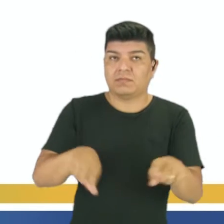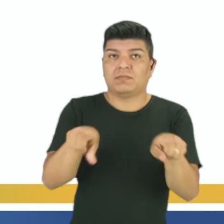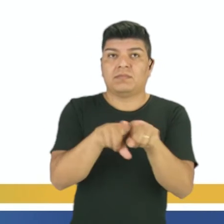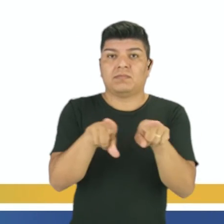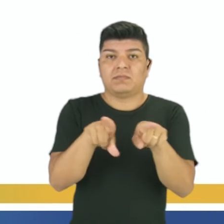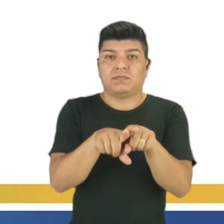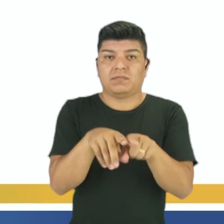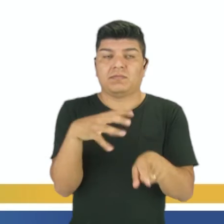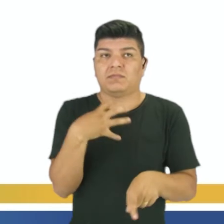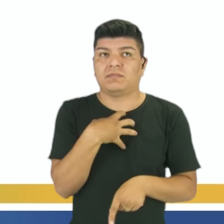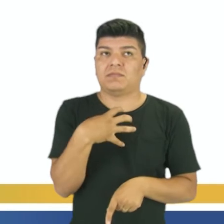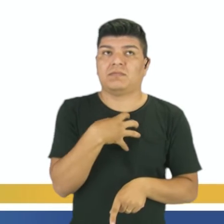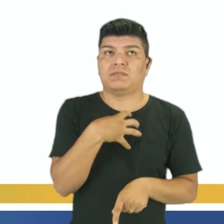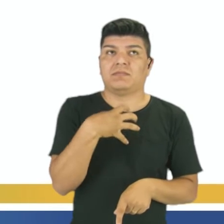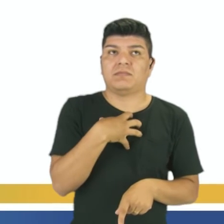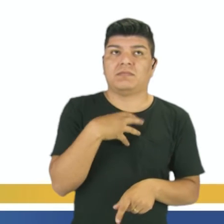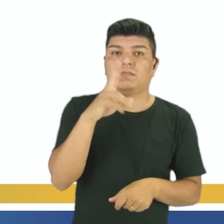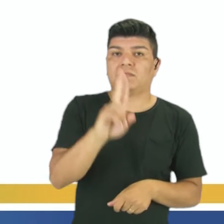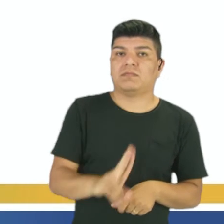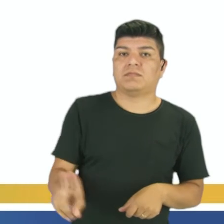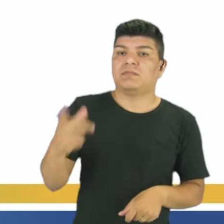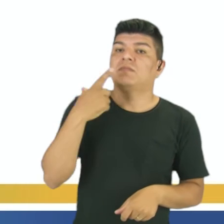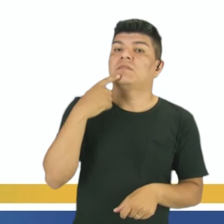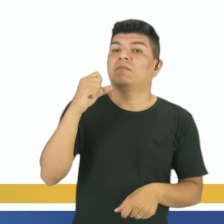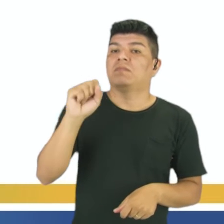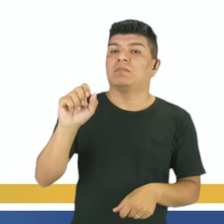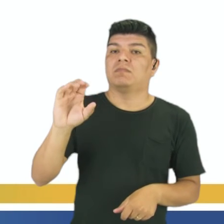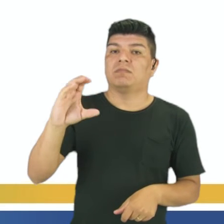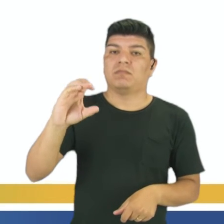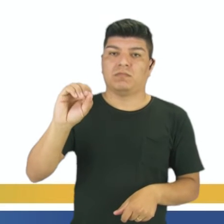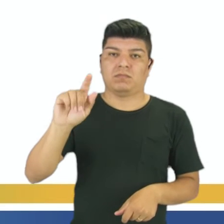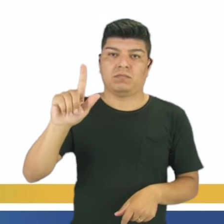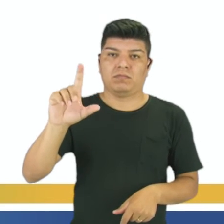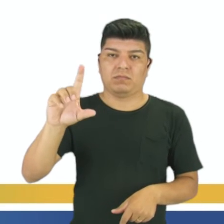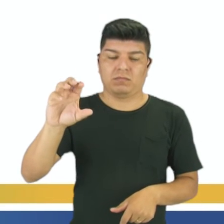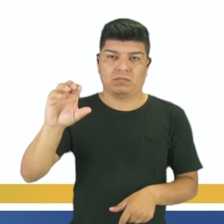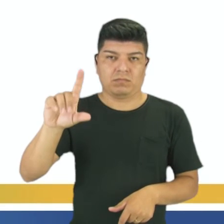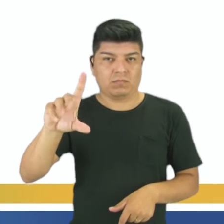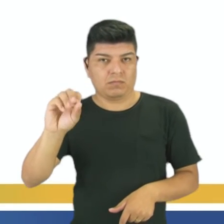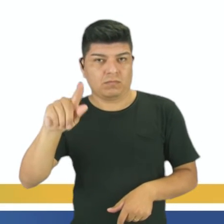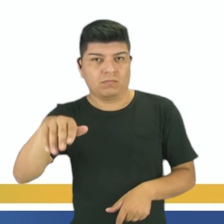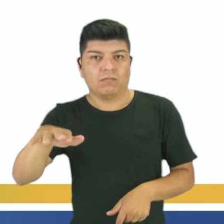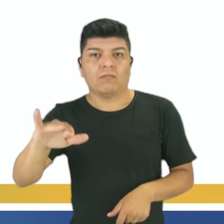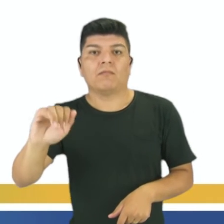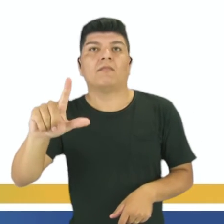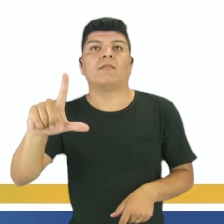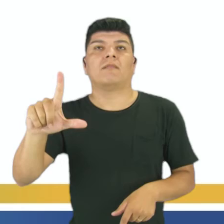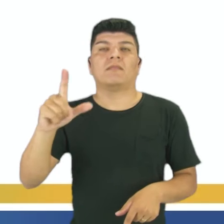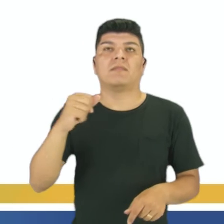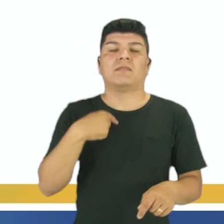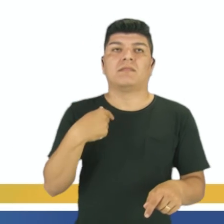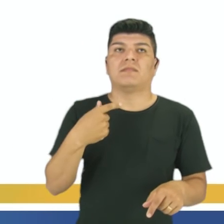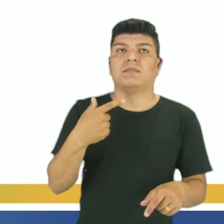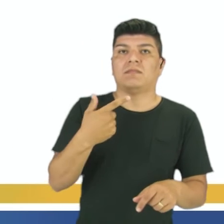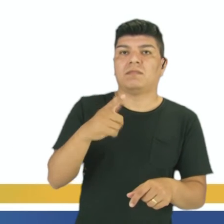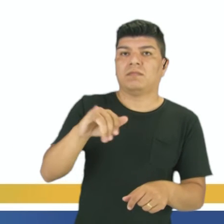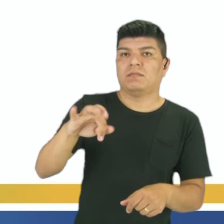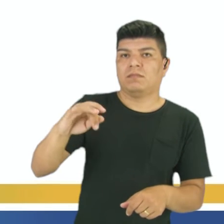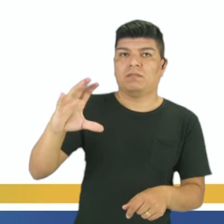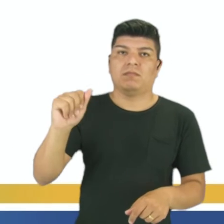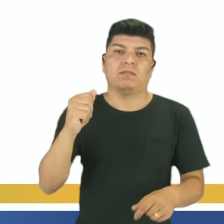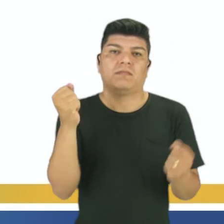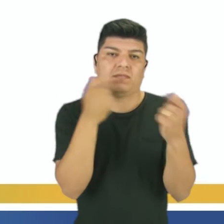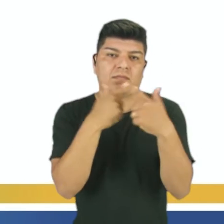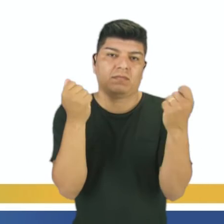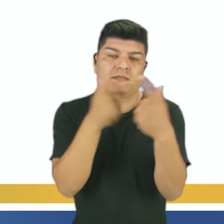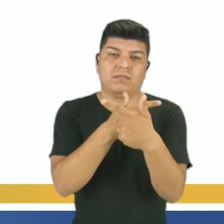no estilo, emprego de uma linguagem coloquial, sem muito rebuscamento, intimista, lírica,